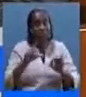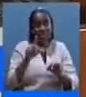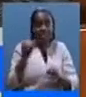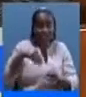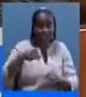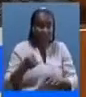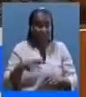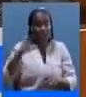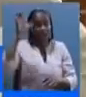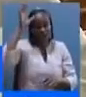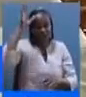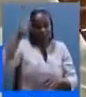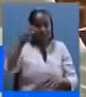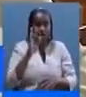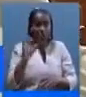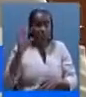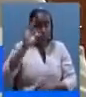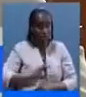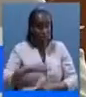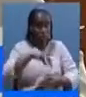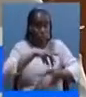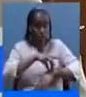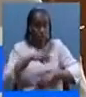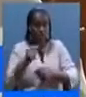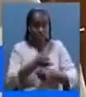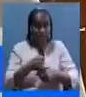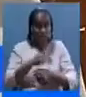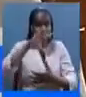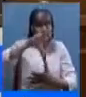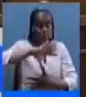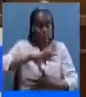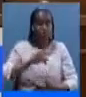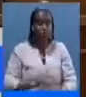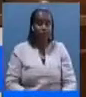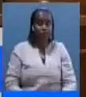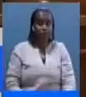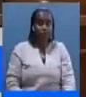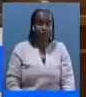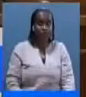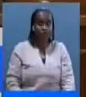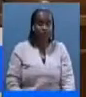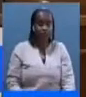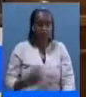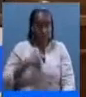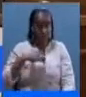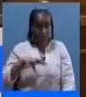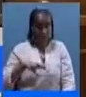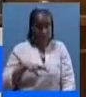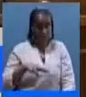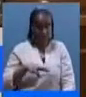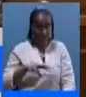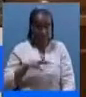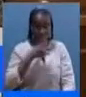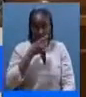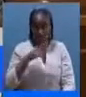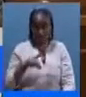de capacidade e 40% dos doentes são das Ilhas do Norte. E creio que permitiria, irá permitir, sem